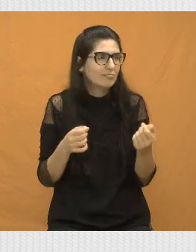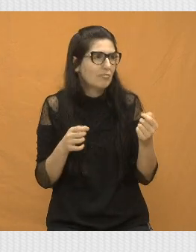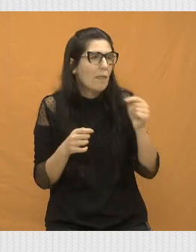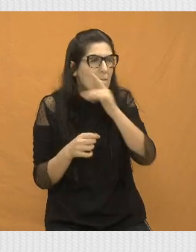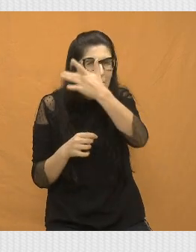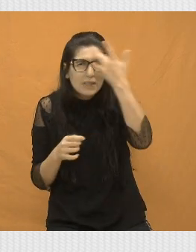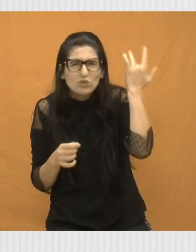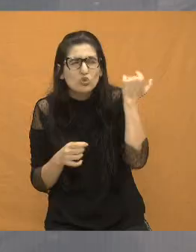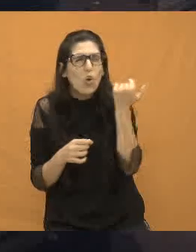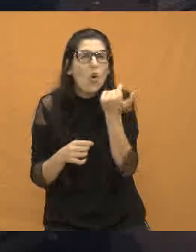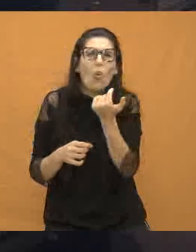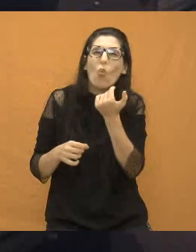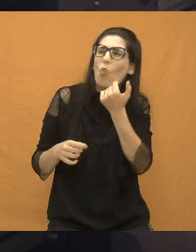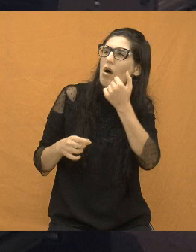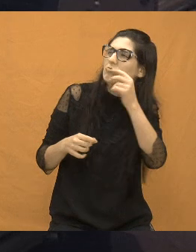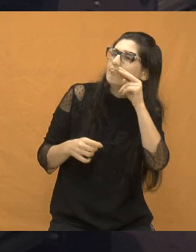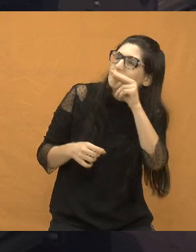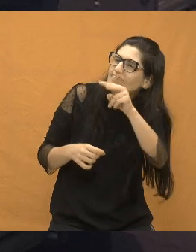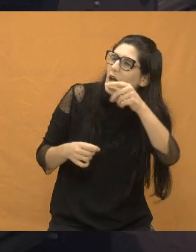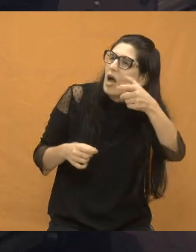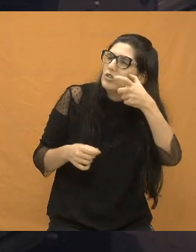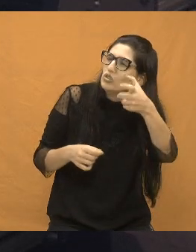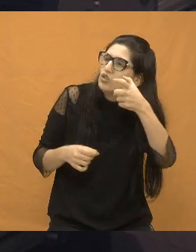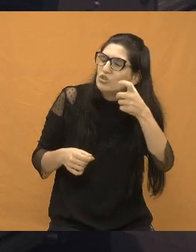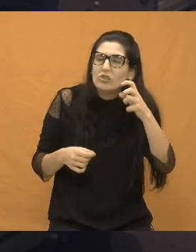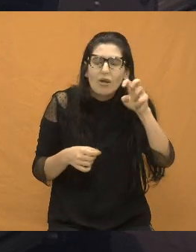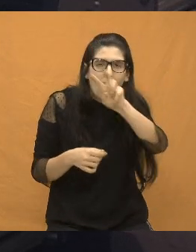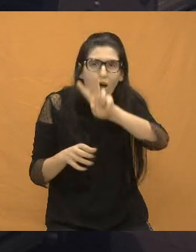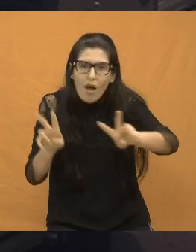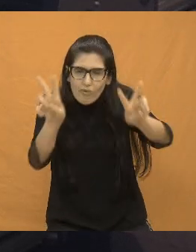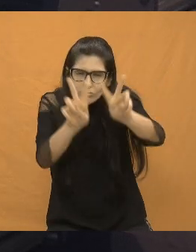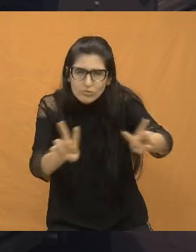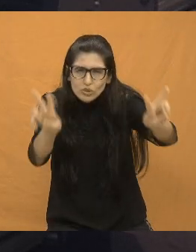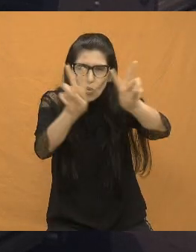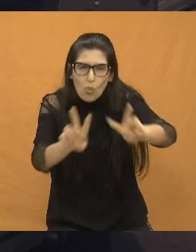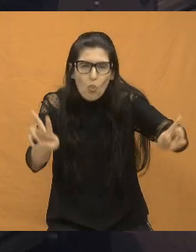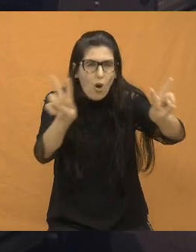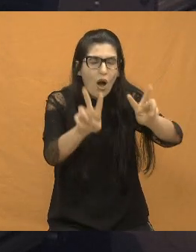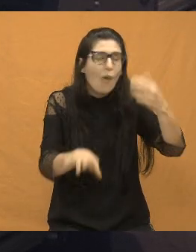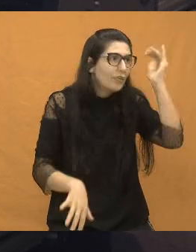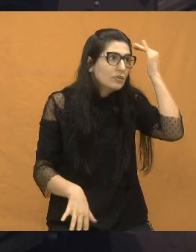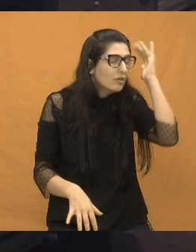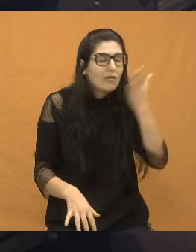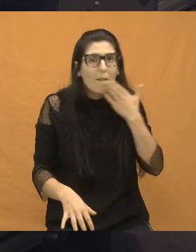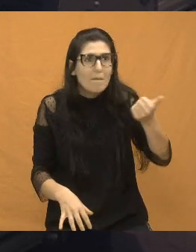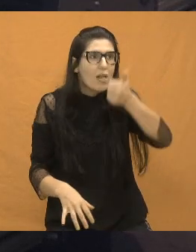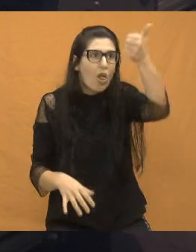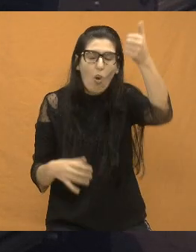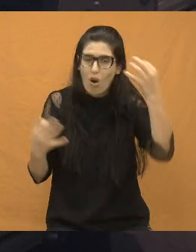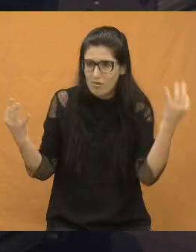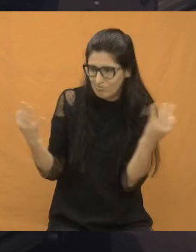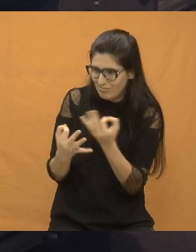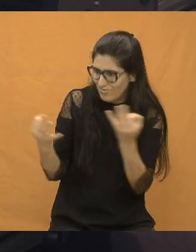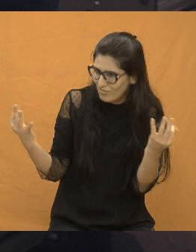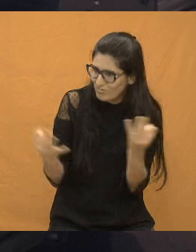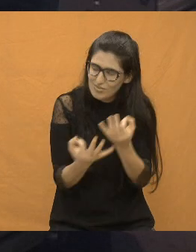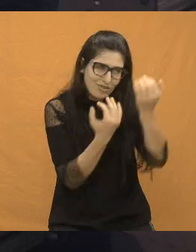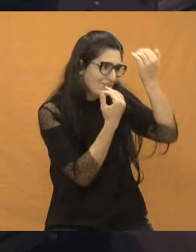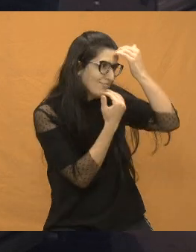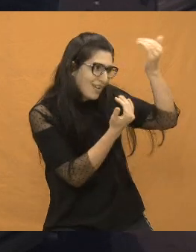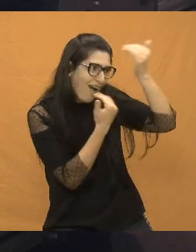não fosse sua pergunta, talvez a indução aqui ficaria por isso mesmo e acharia entendido. Perfeito. Agradeço a